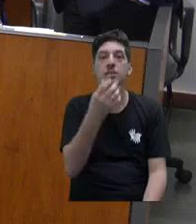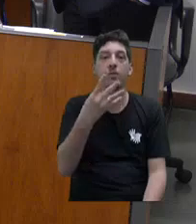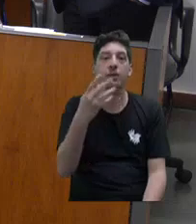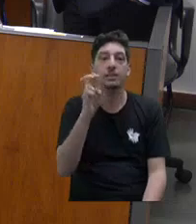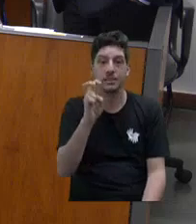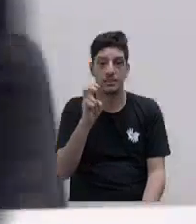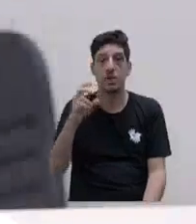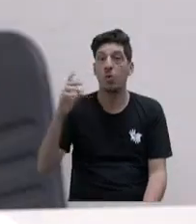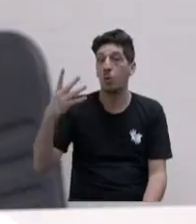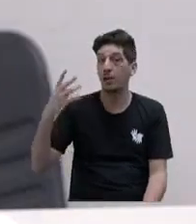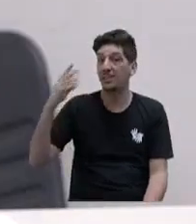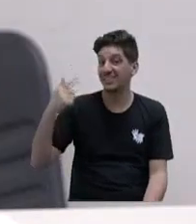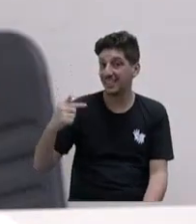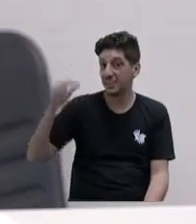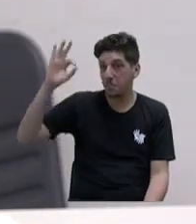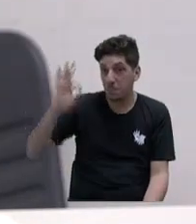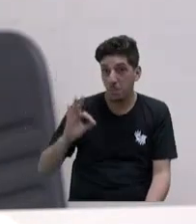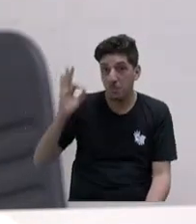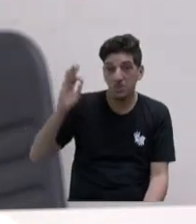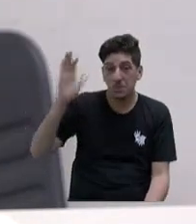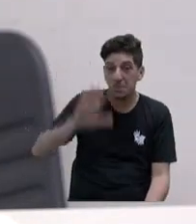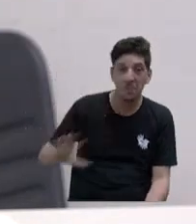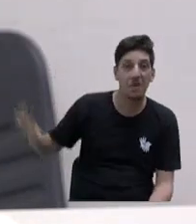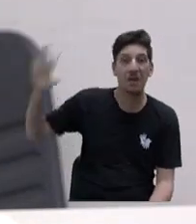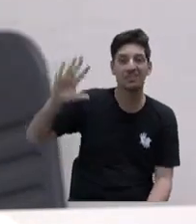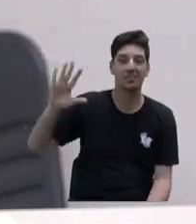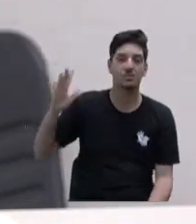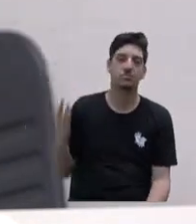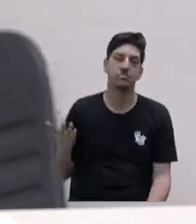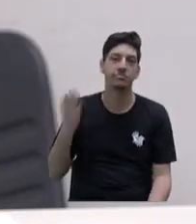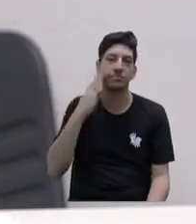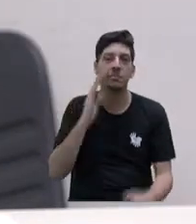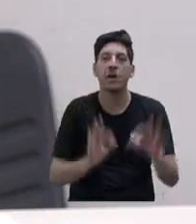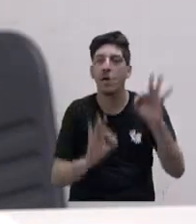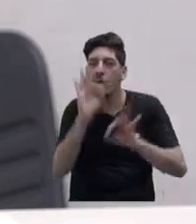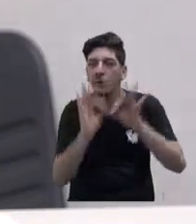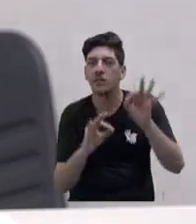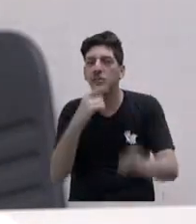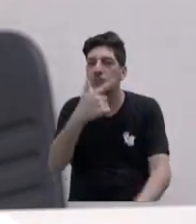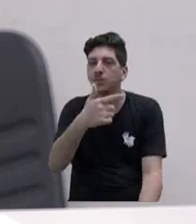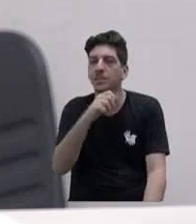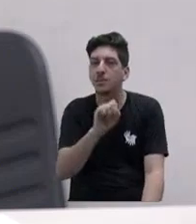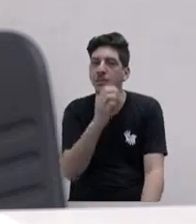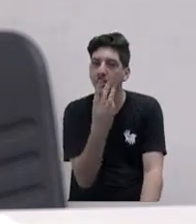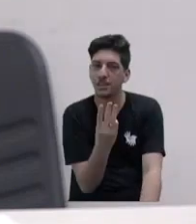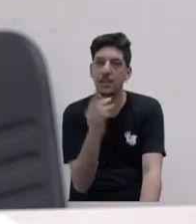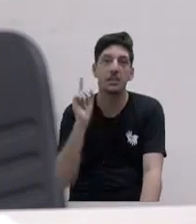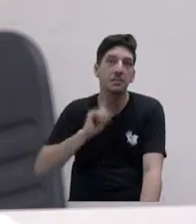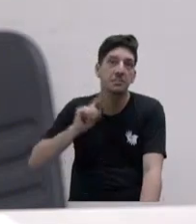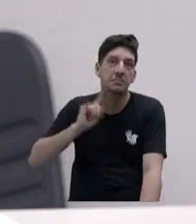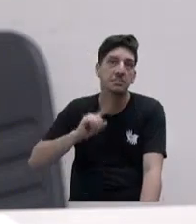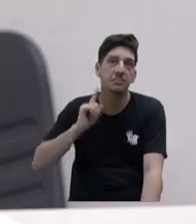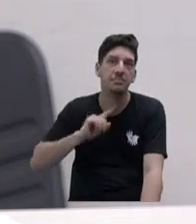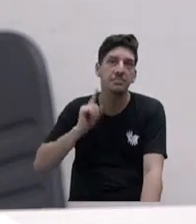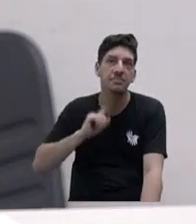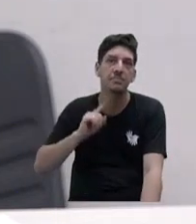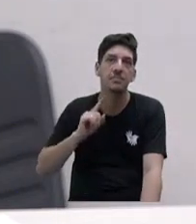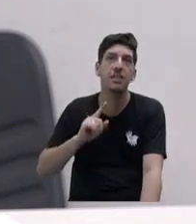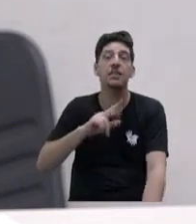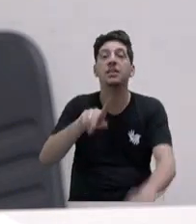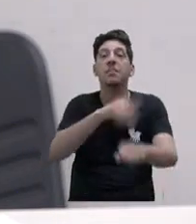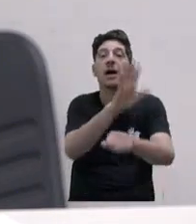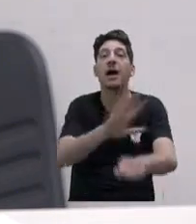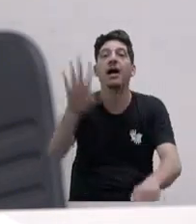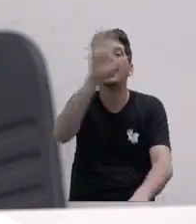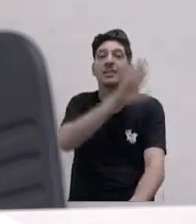2.665, 47% do país, tá? Em elaboração, 283, em Minas Gerais, em complementação, no país,